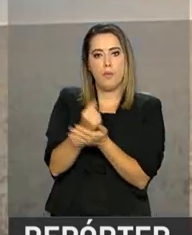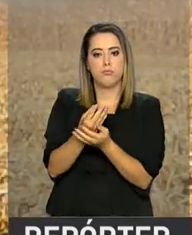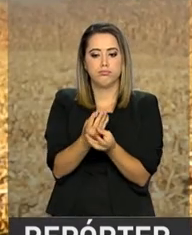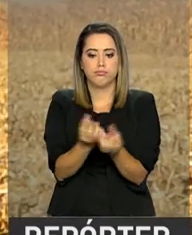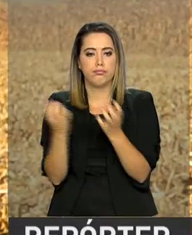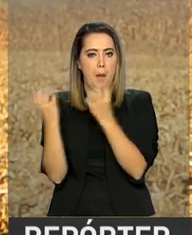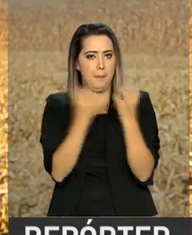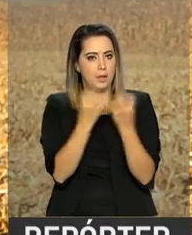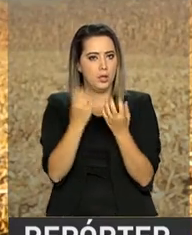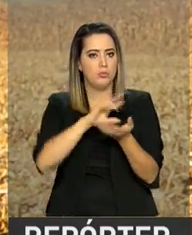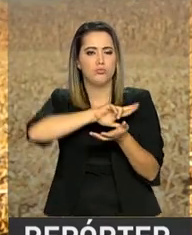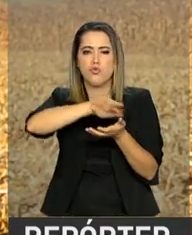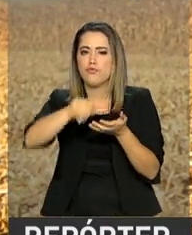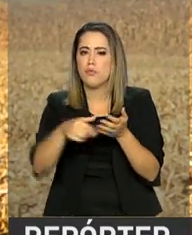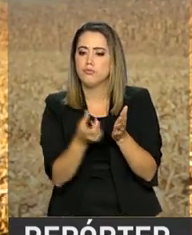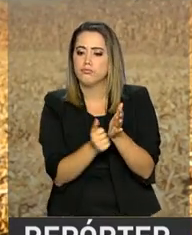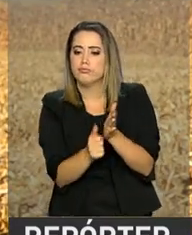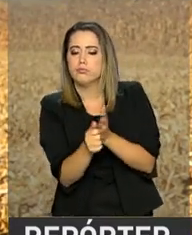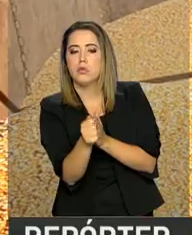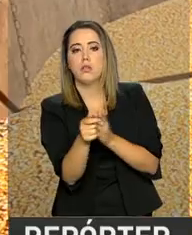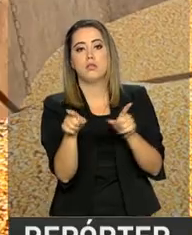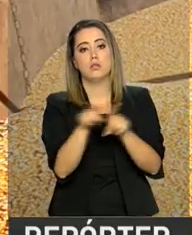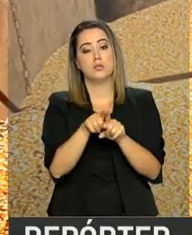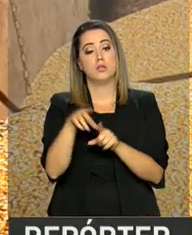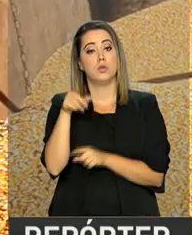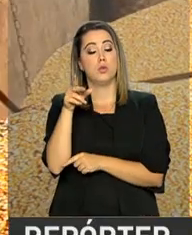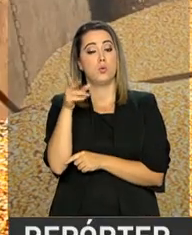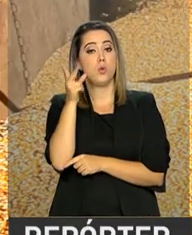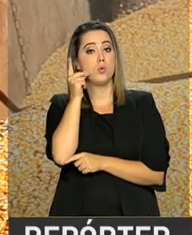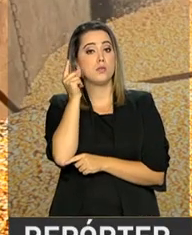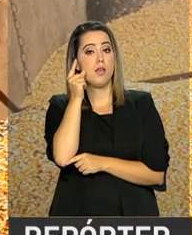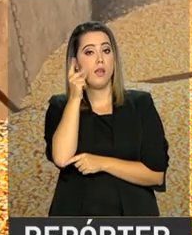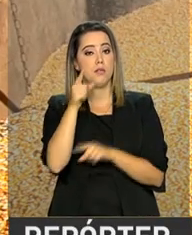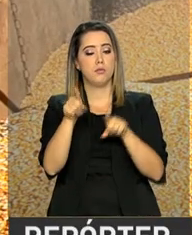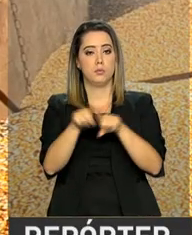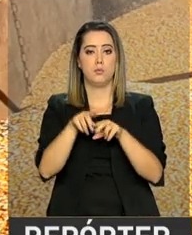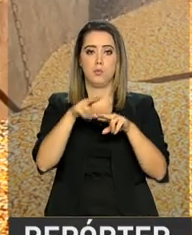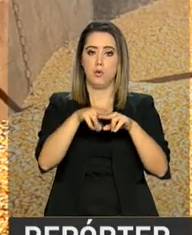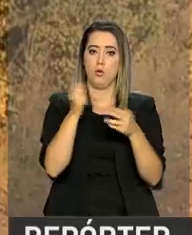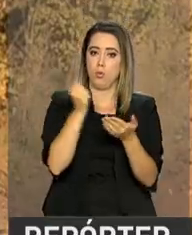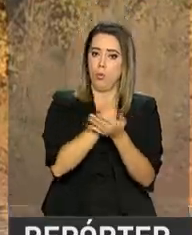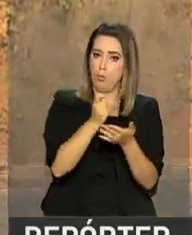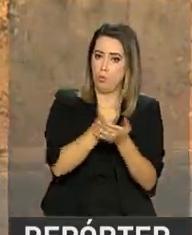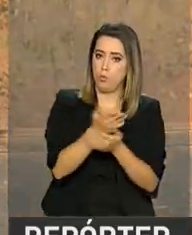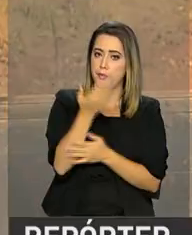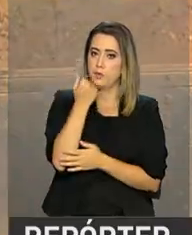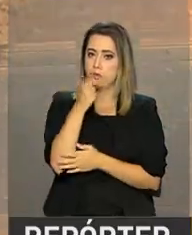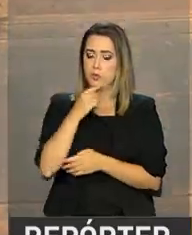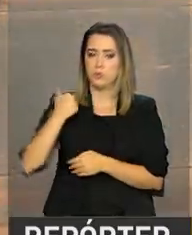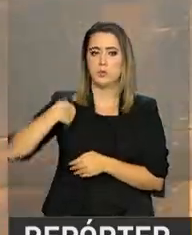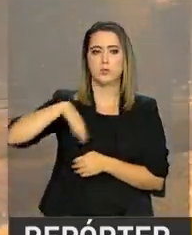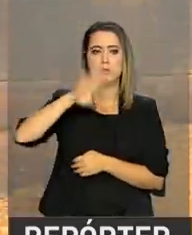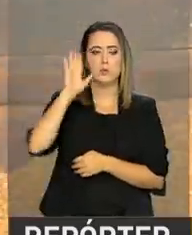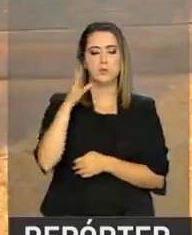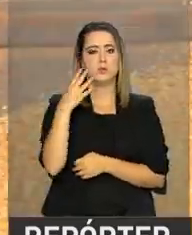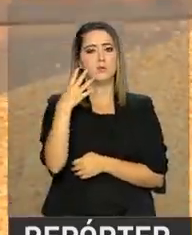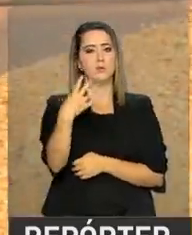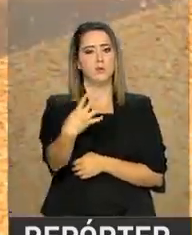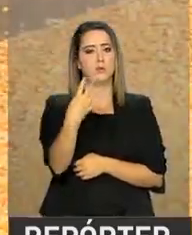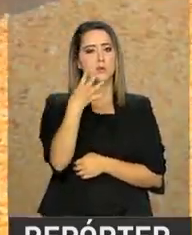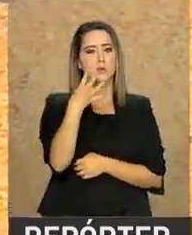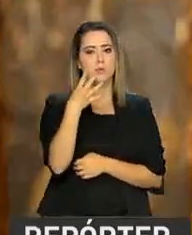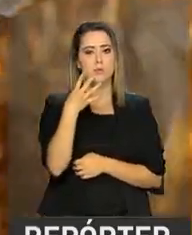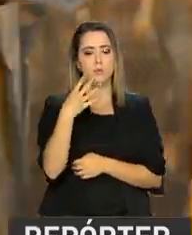será feita pela superintendência regional no ceará por meio do programa de aquisição de alimentos serão comprados cerca de 40